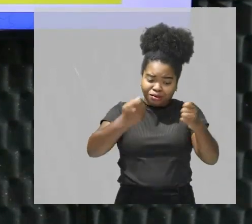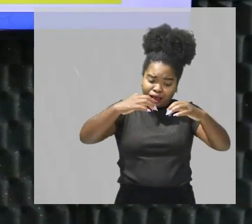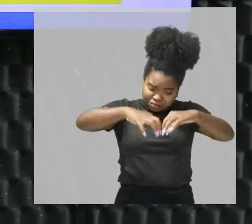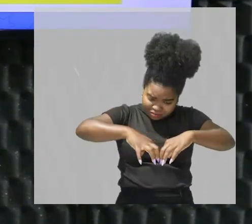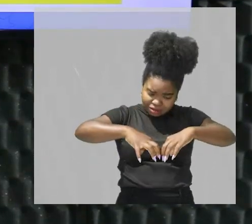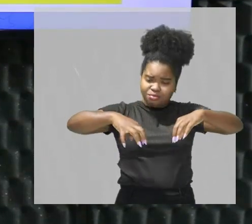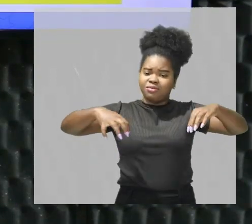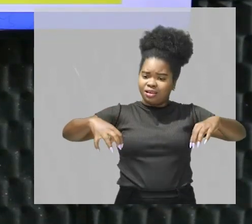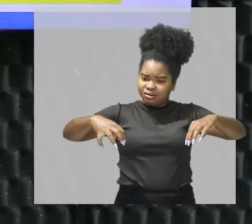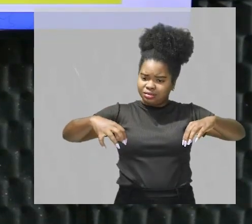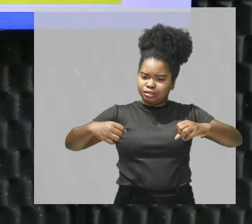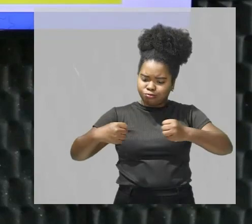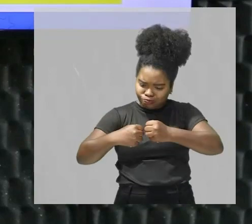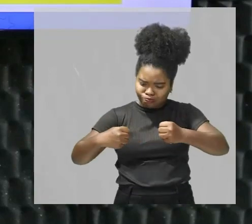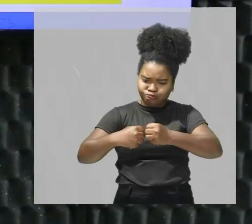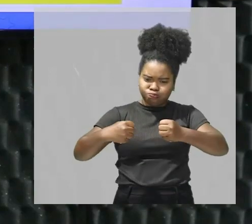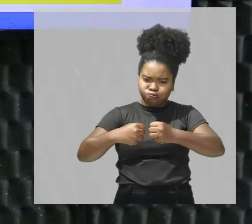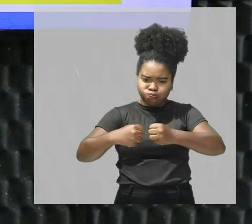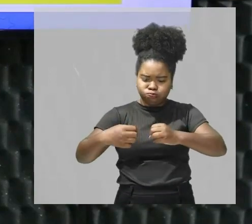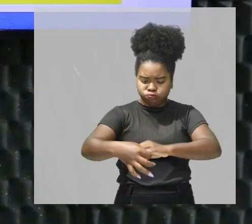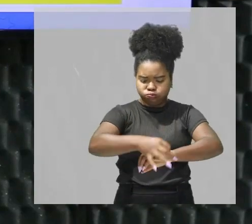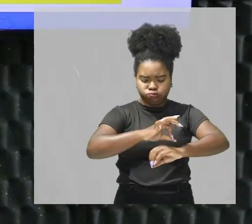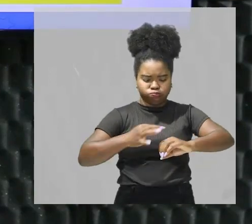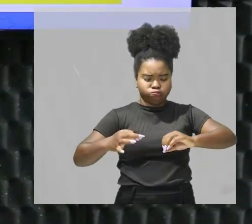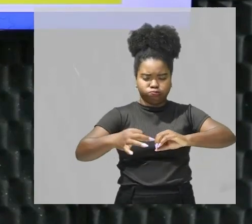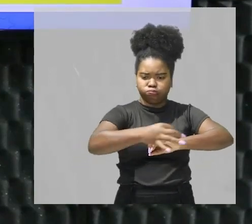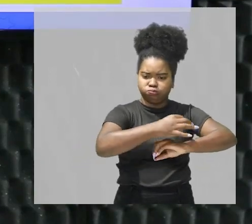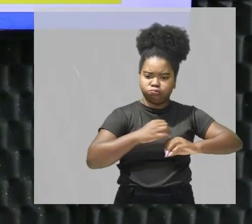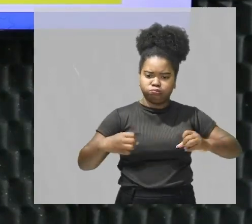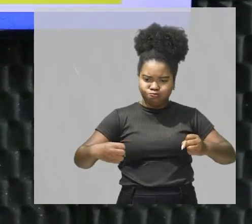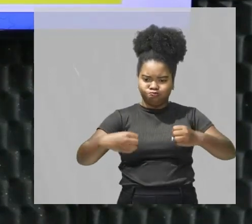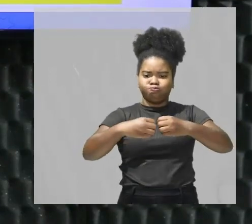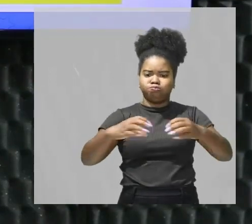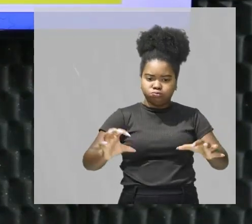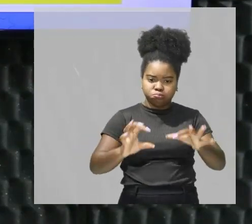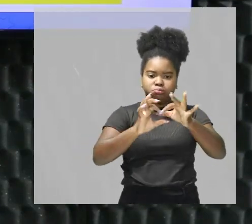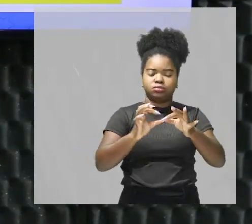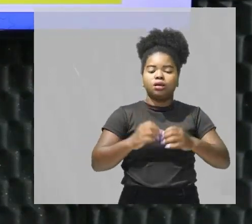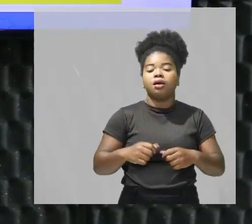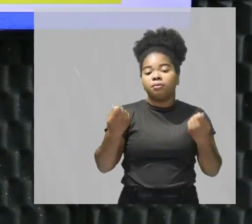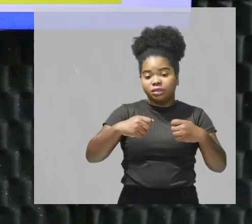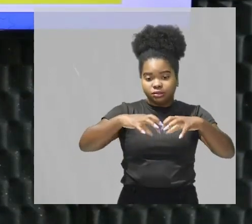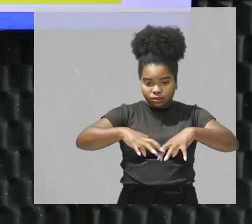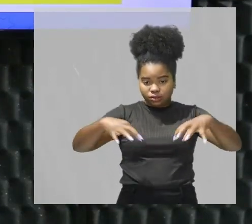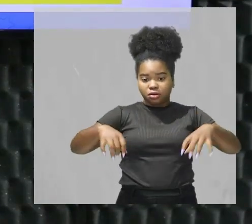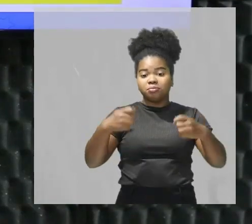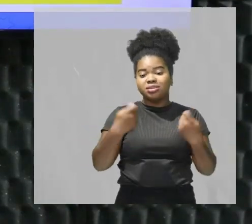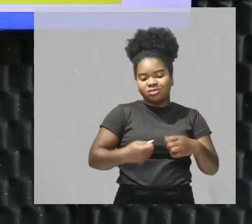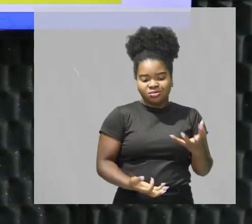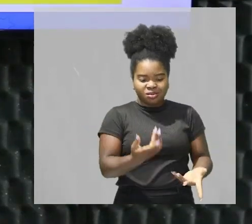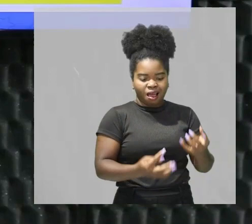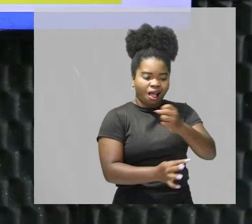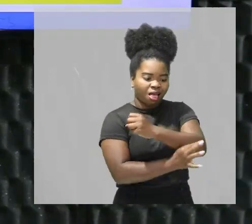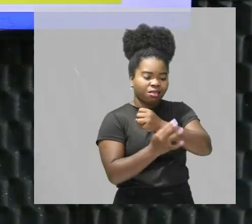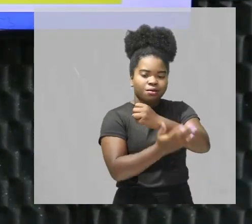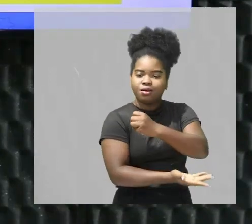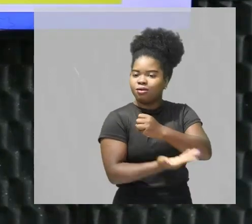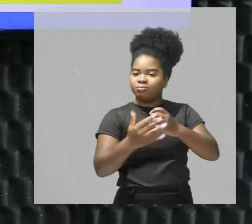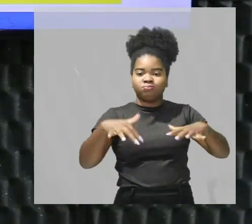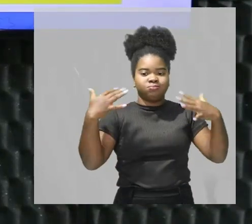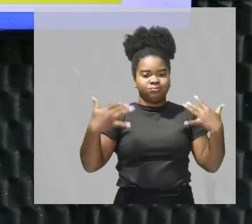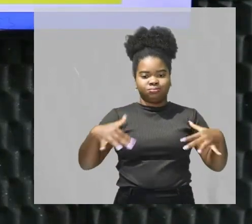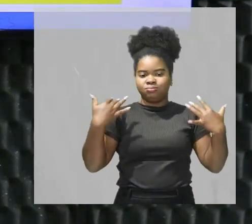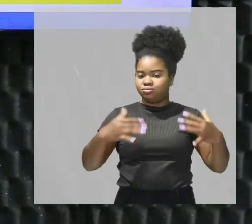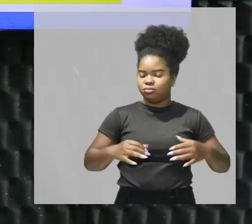essas atrações, eu vou precisar, então, de uma temperatura de ebulição maior. Beleza?